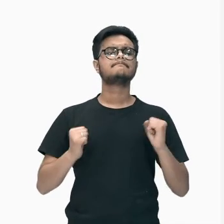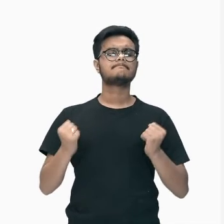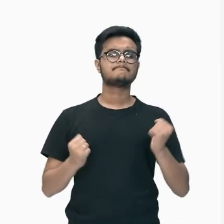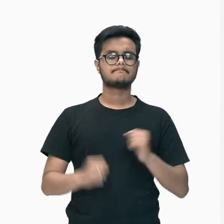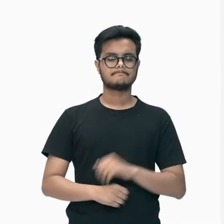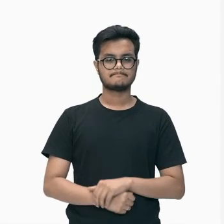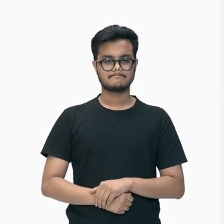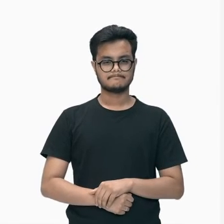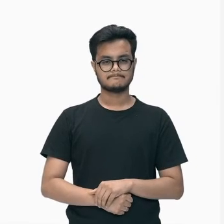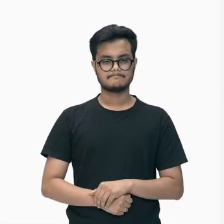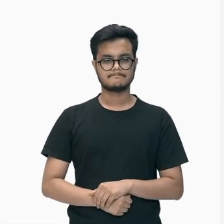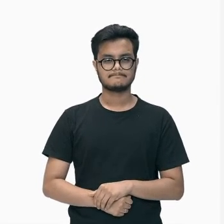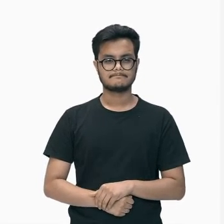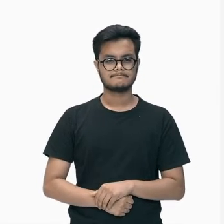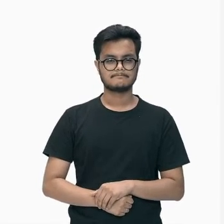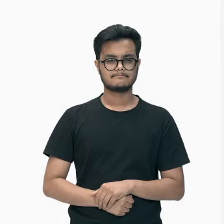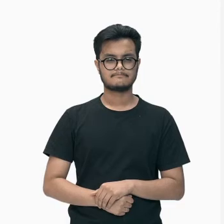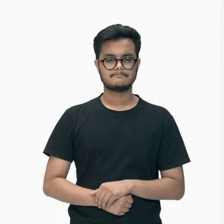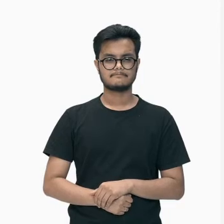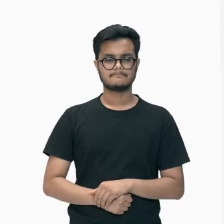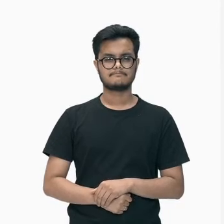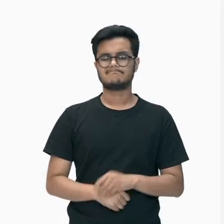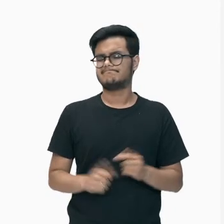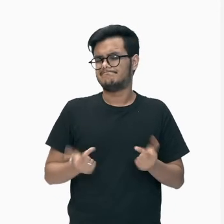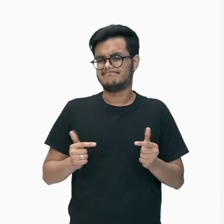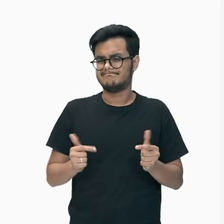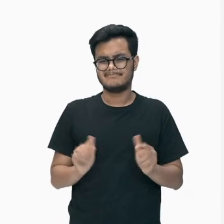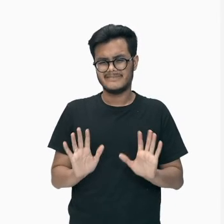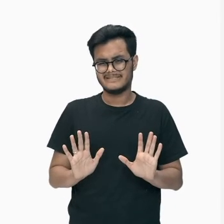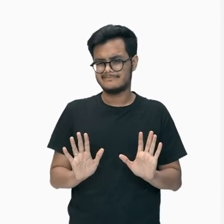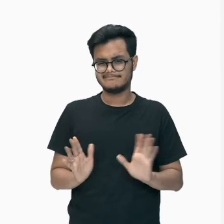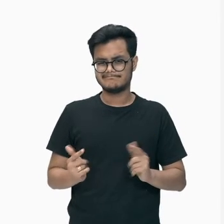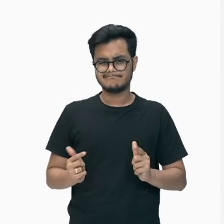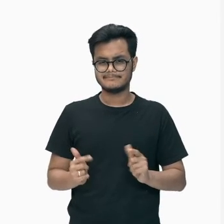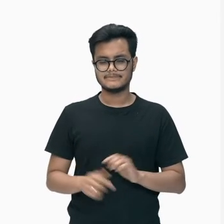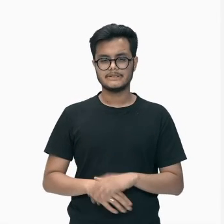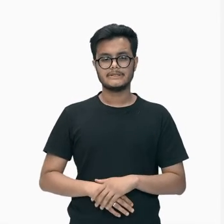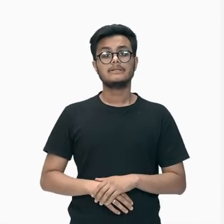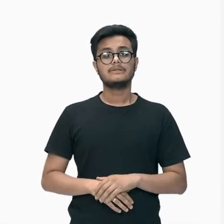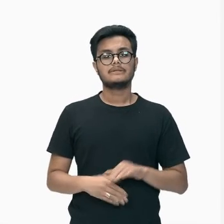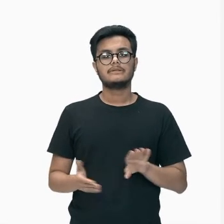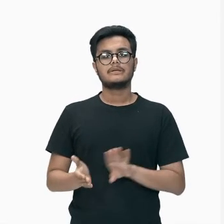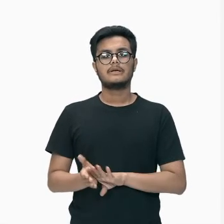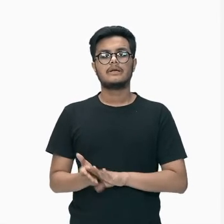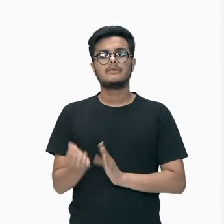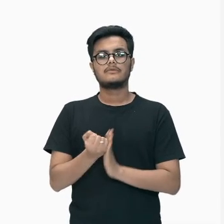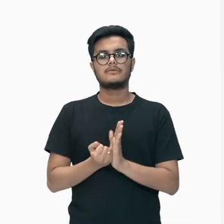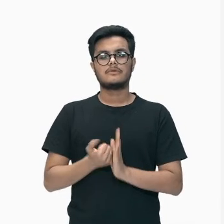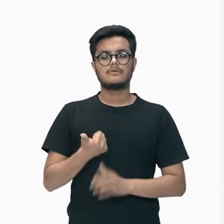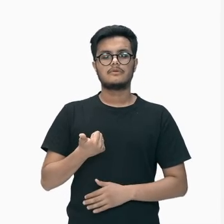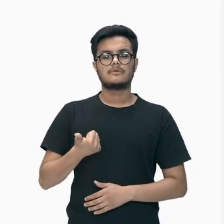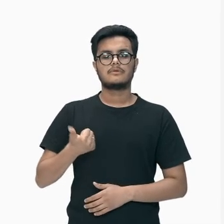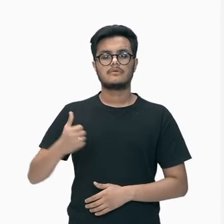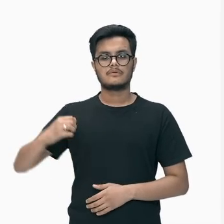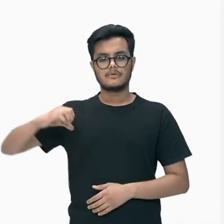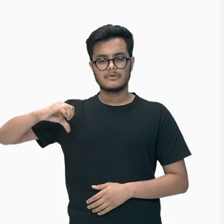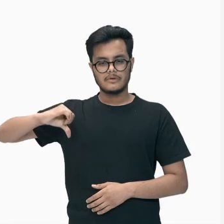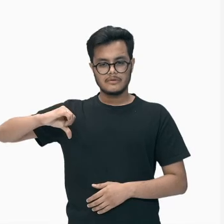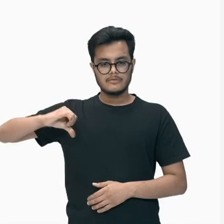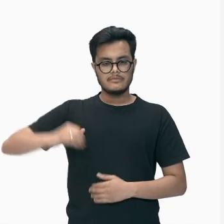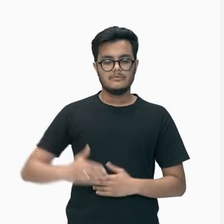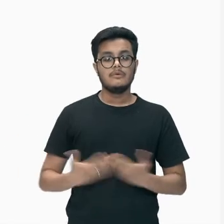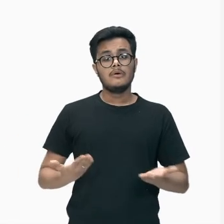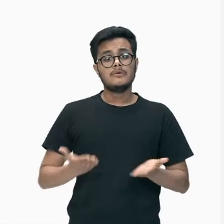atividade industrial brasileira era quase inexistente até meados do século XIX, por conta dos acordos